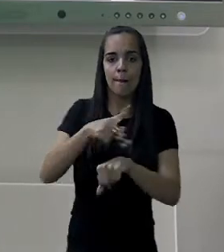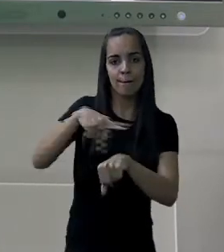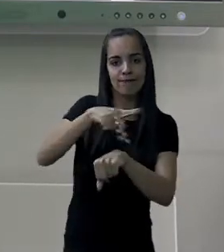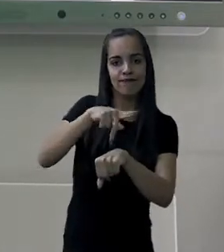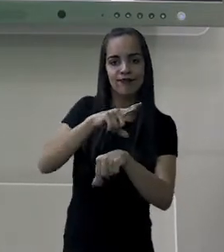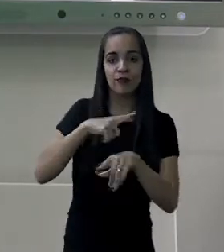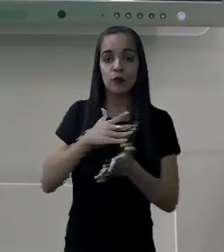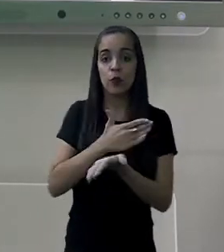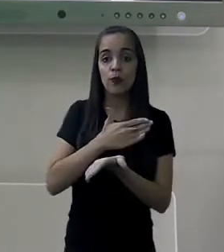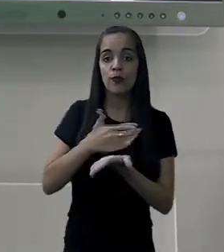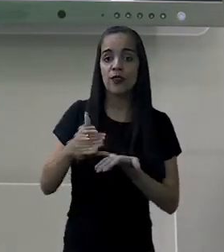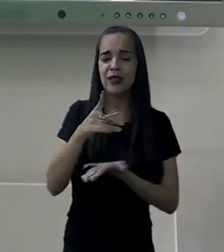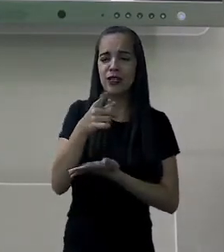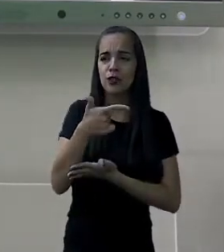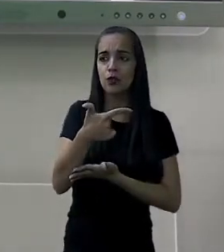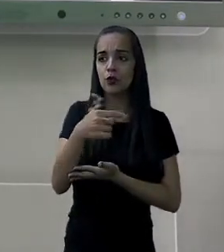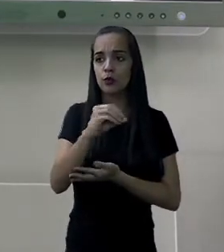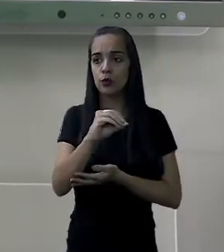no tempo aqui, né?